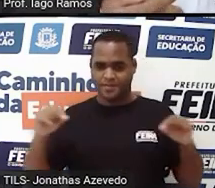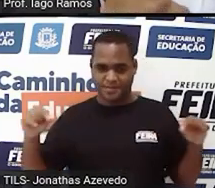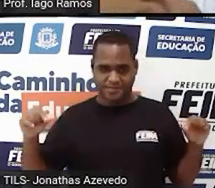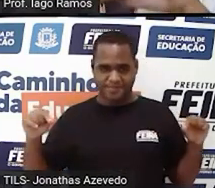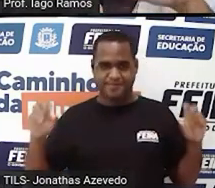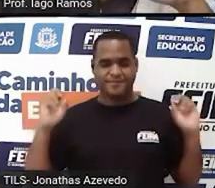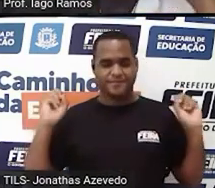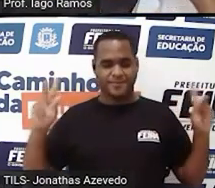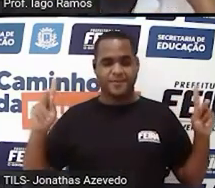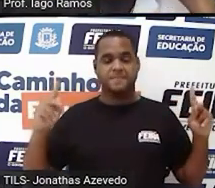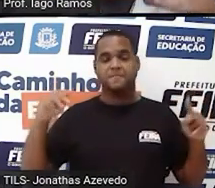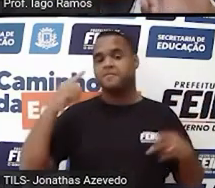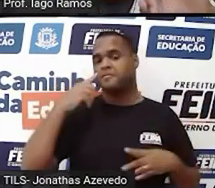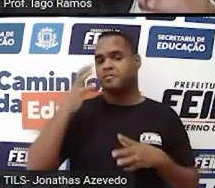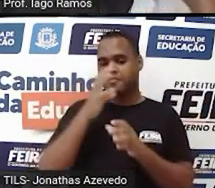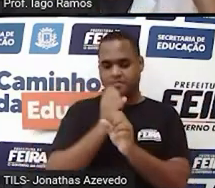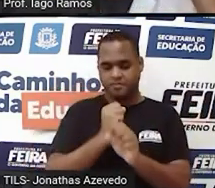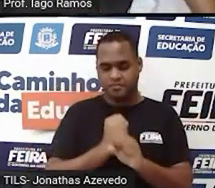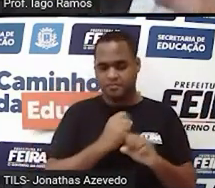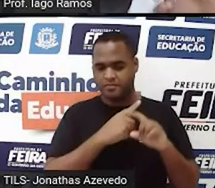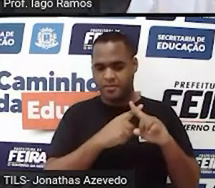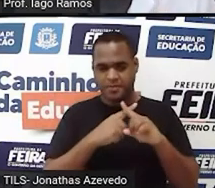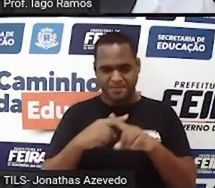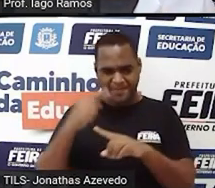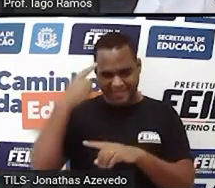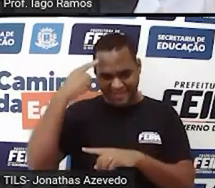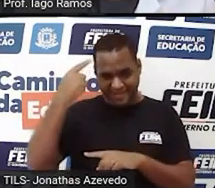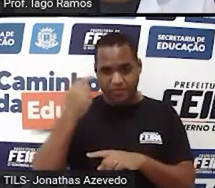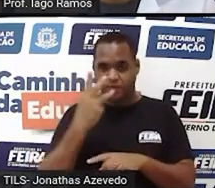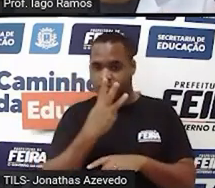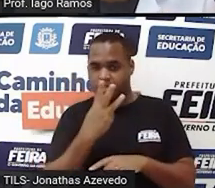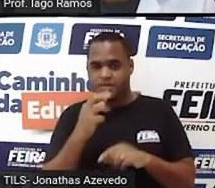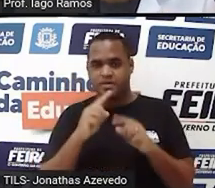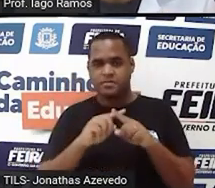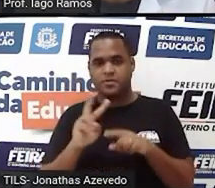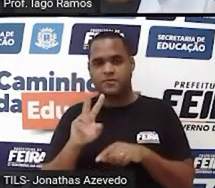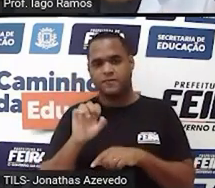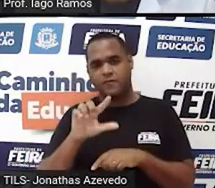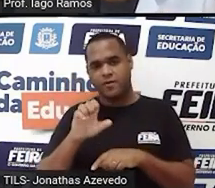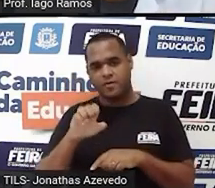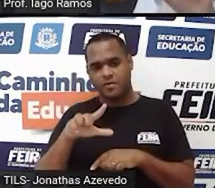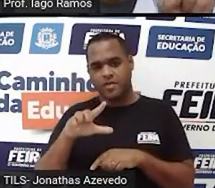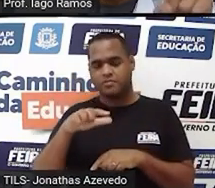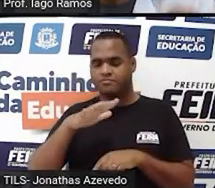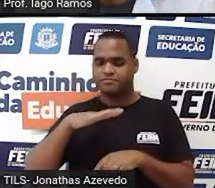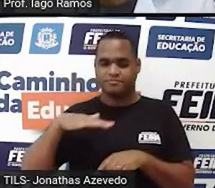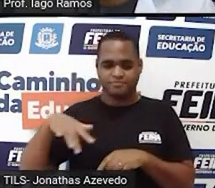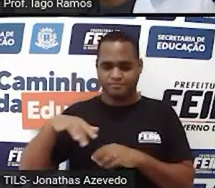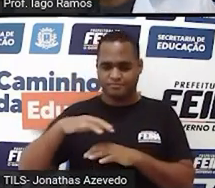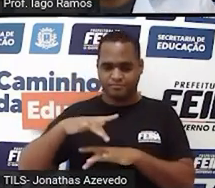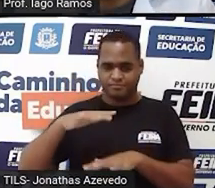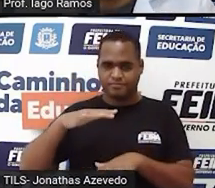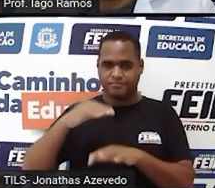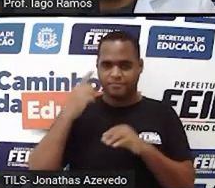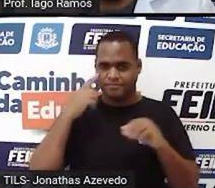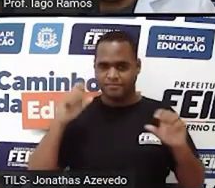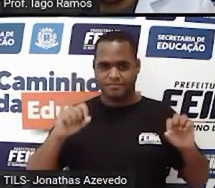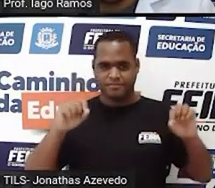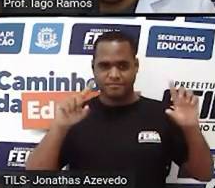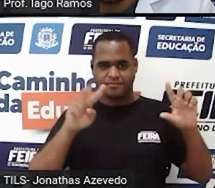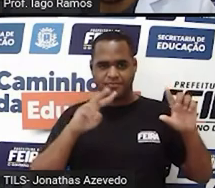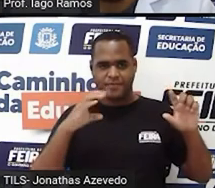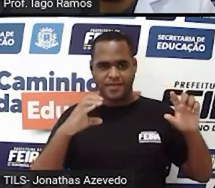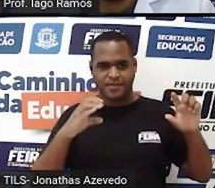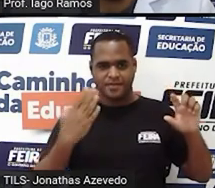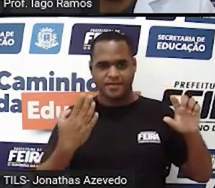altura fez a multiplicação desses três O resultado é o volume do cubo ali na tela tá assim ó